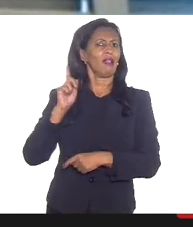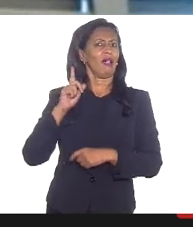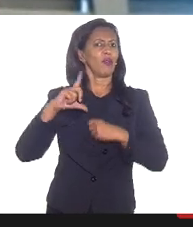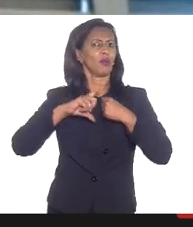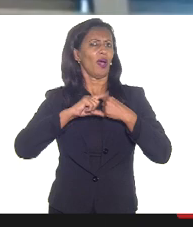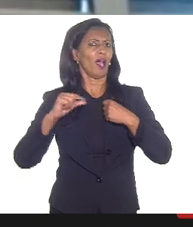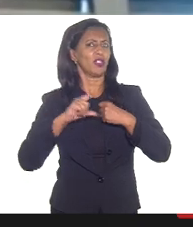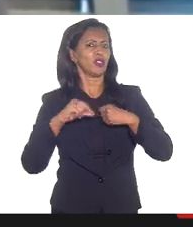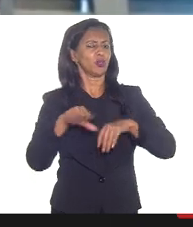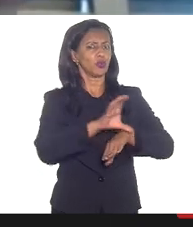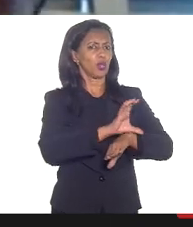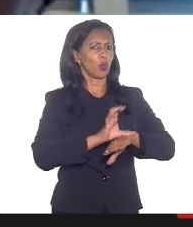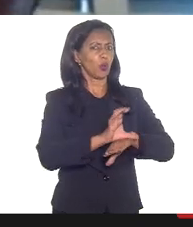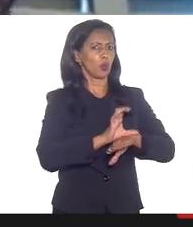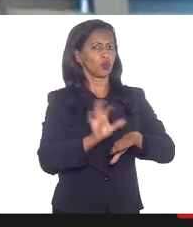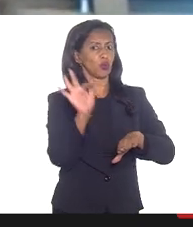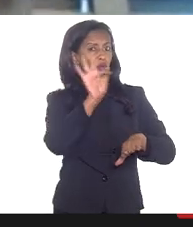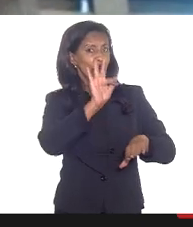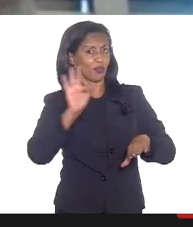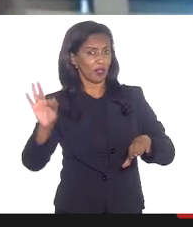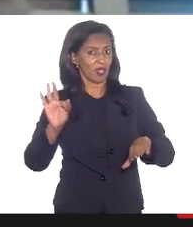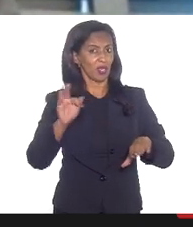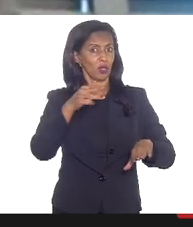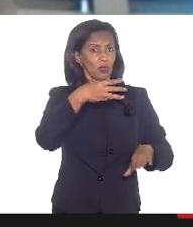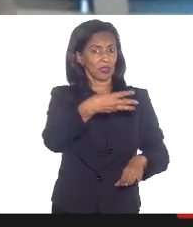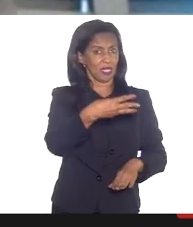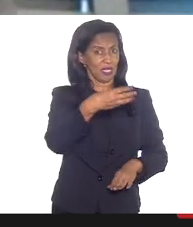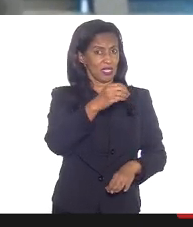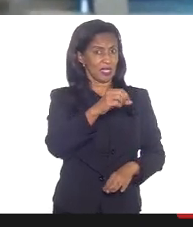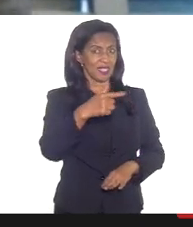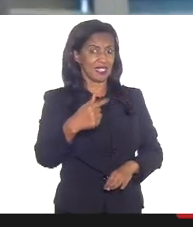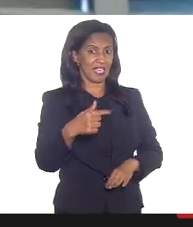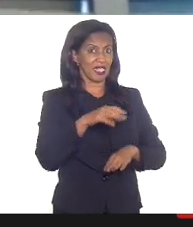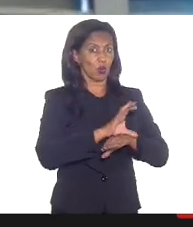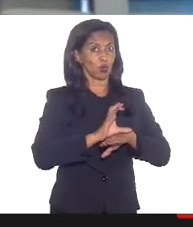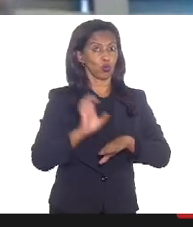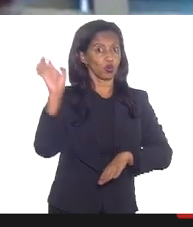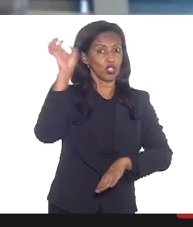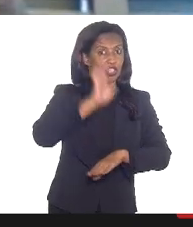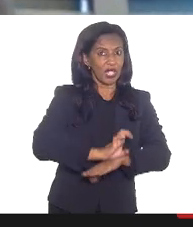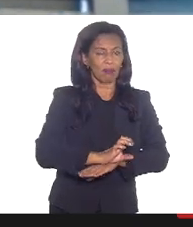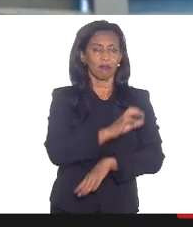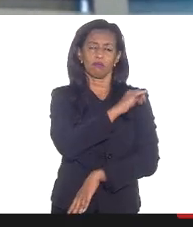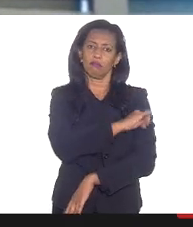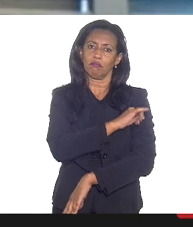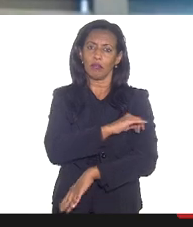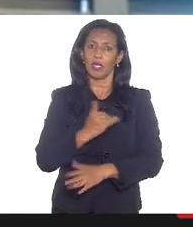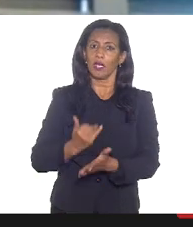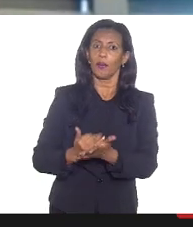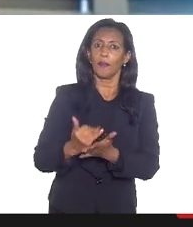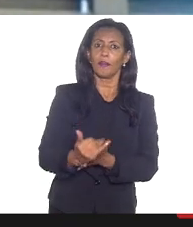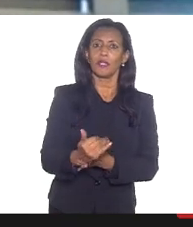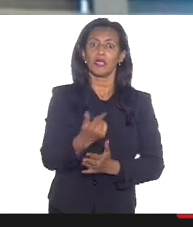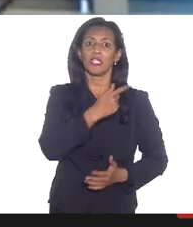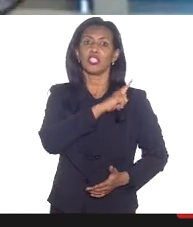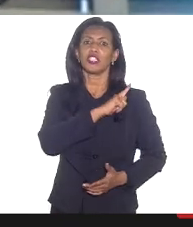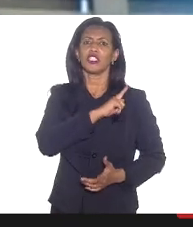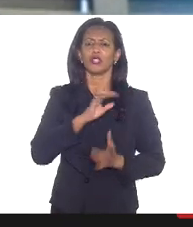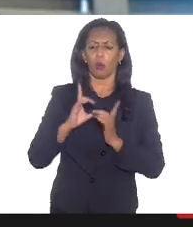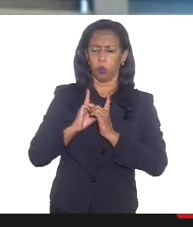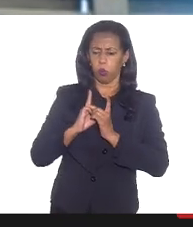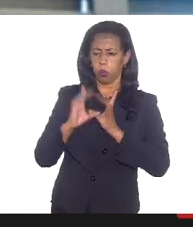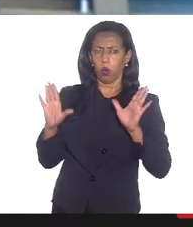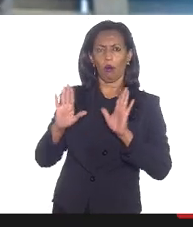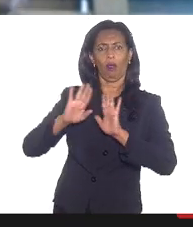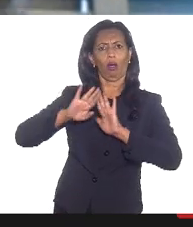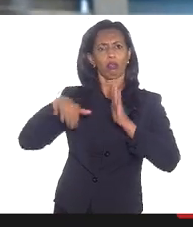206 da Constituição Federal, no artigo 307 da Constituição do Estado do Rio de Janeiro, que são os princípios da gestão democrática da